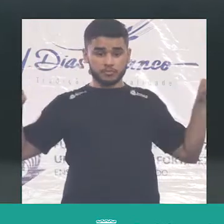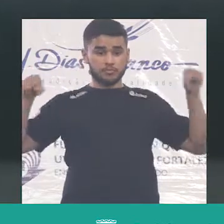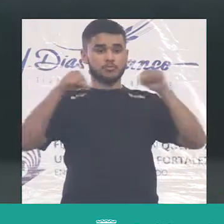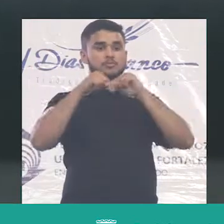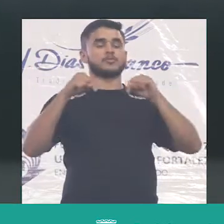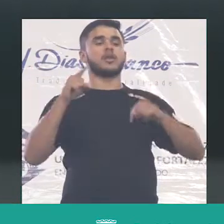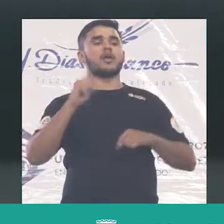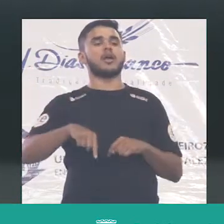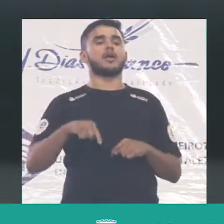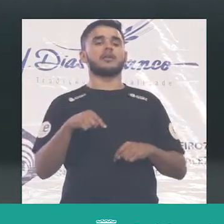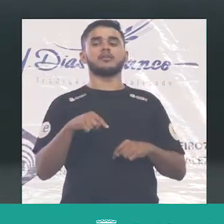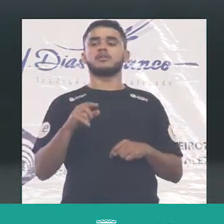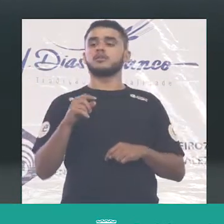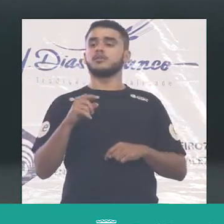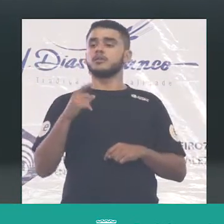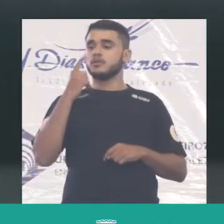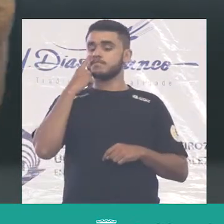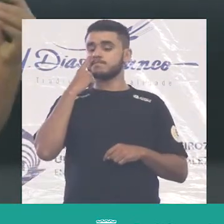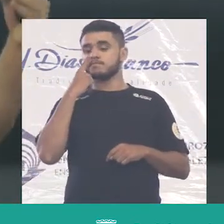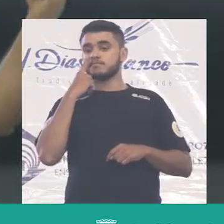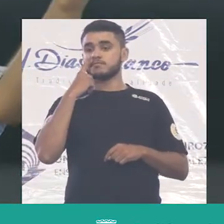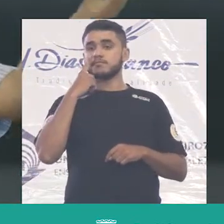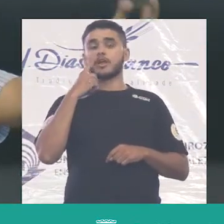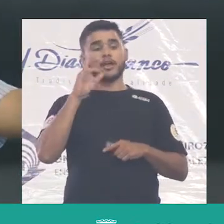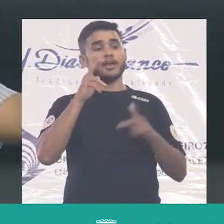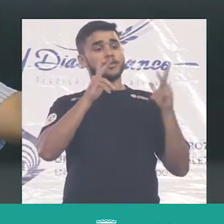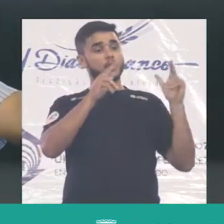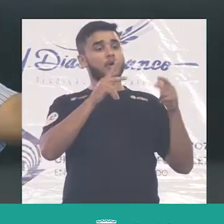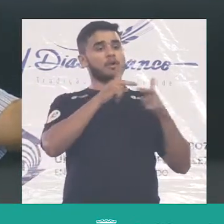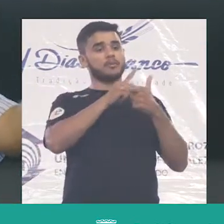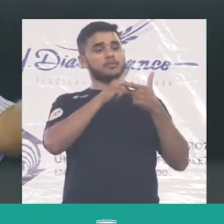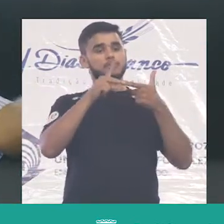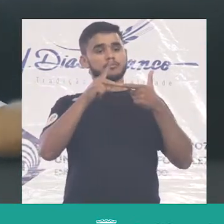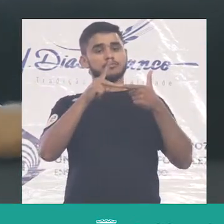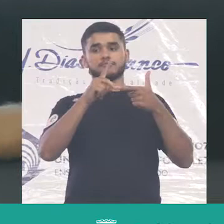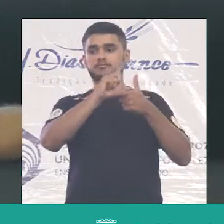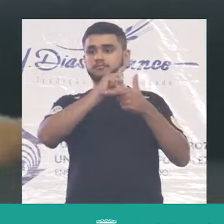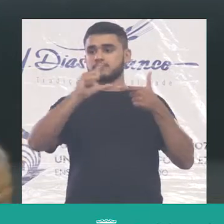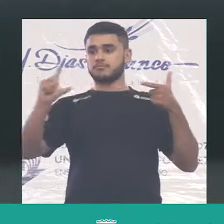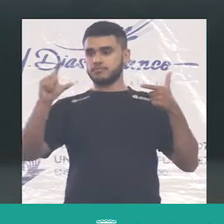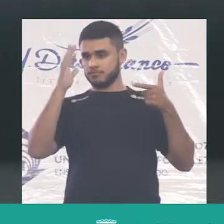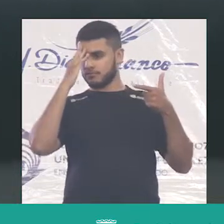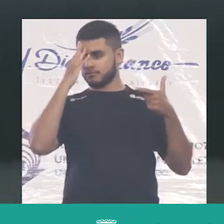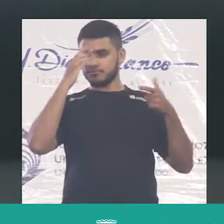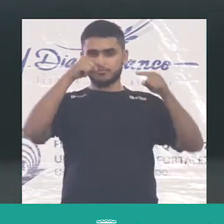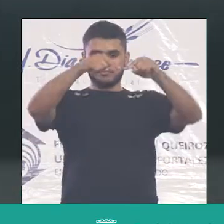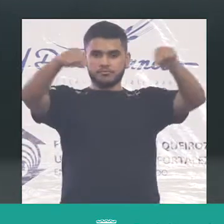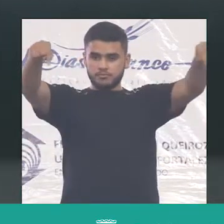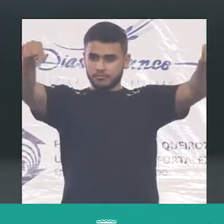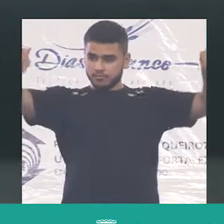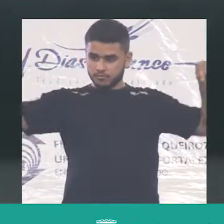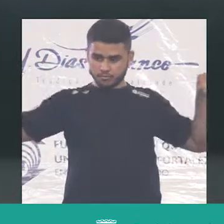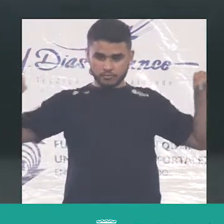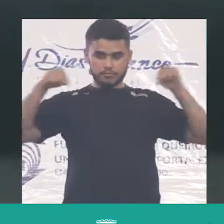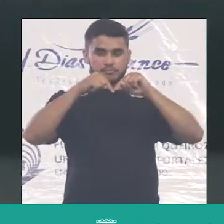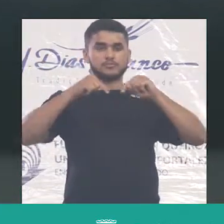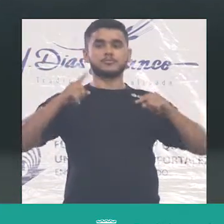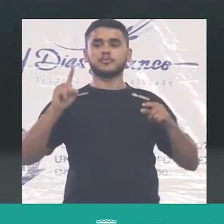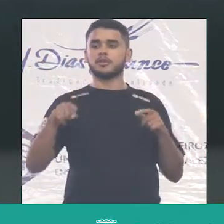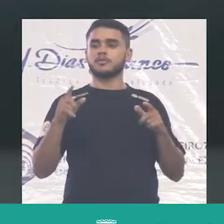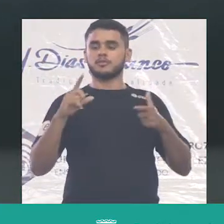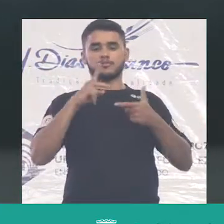retangular é sinônimo de paralelepípedo, reto, retângulo. Bloco é aquela